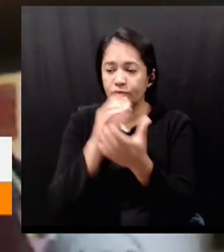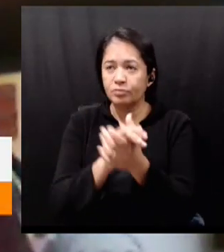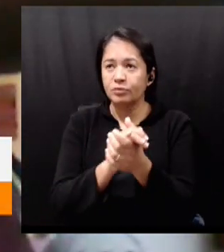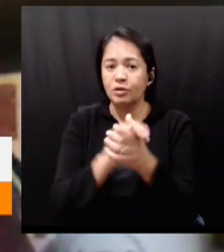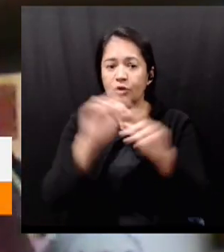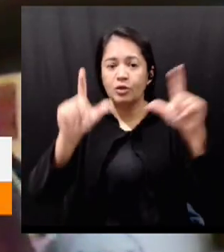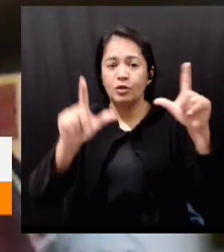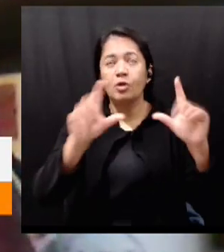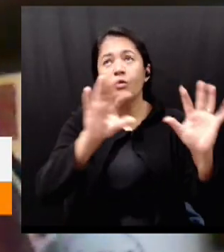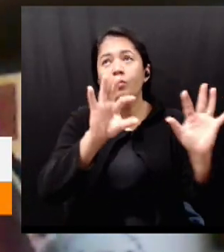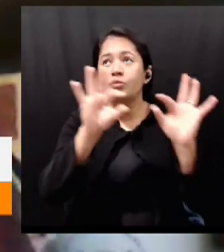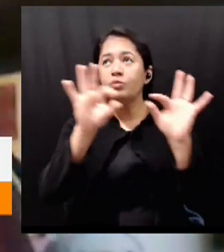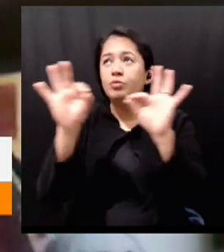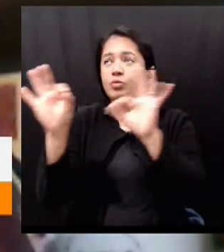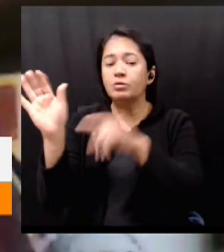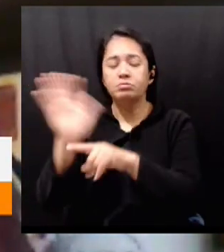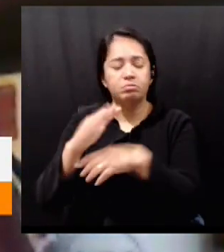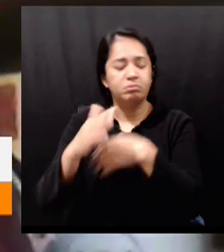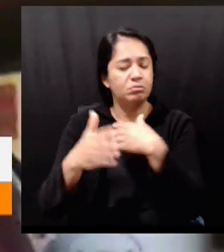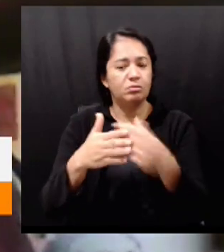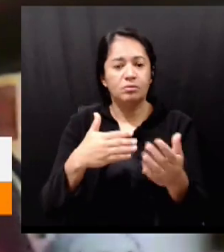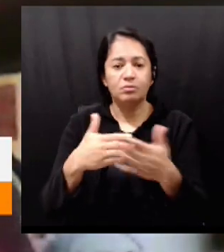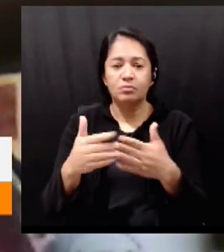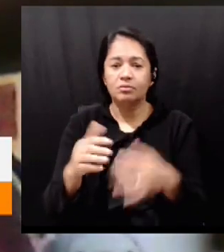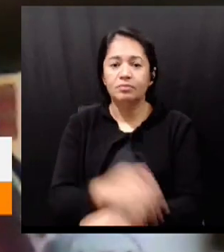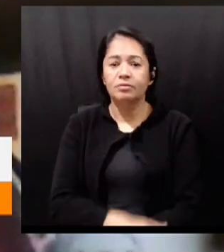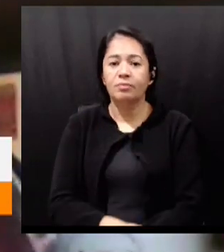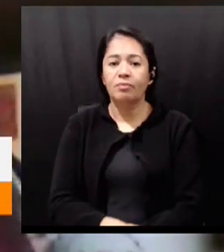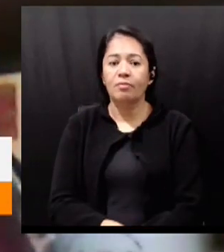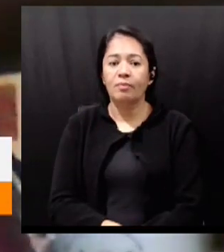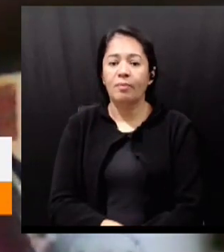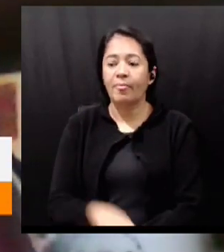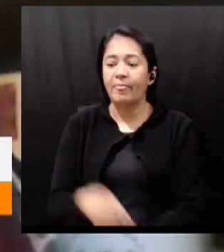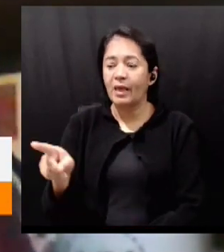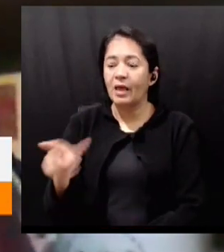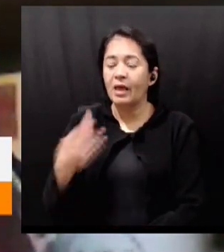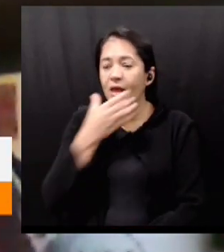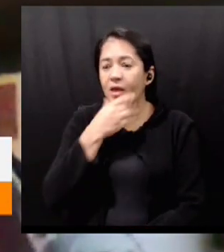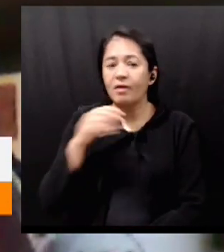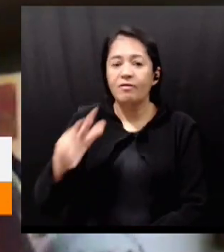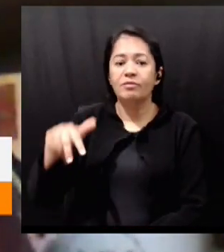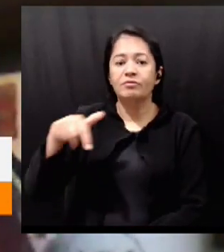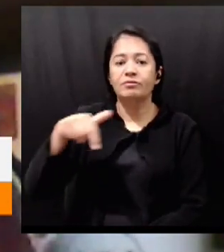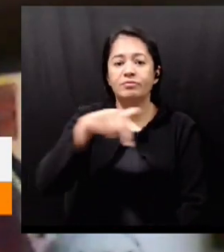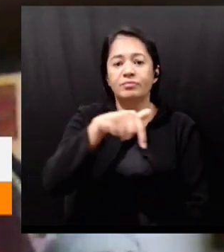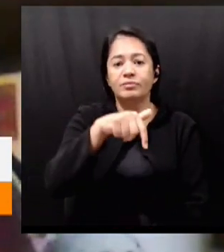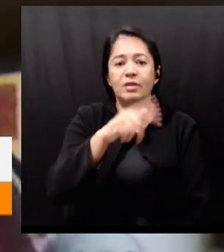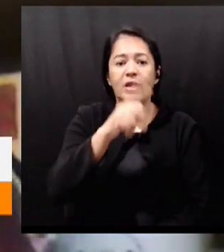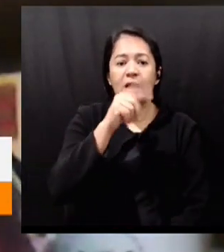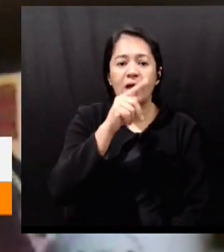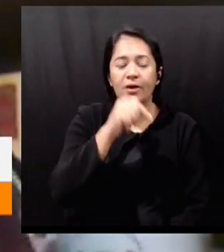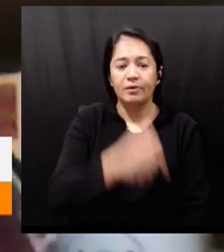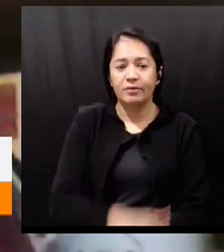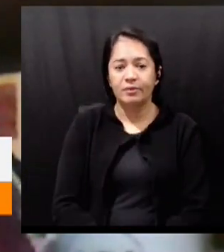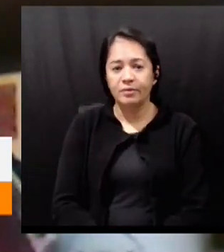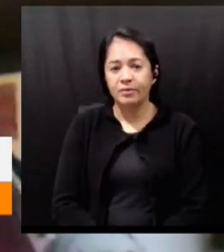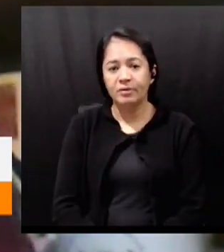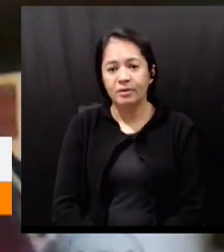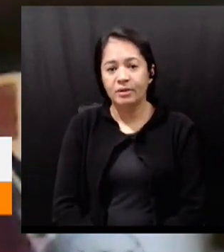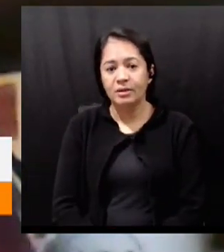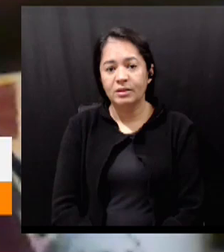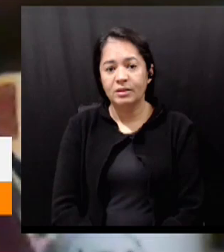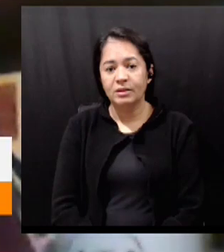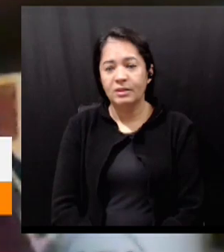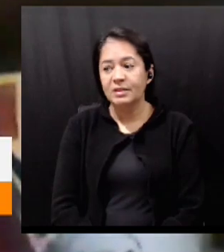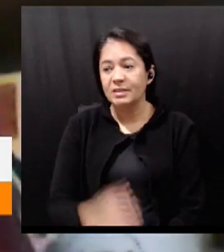seja, aí ele levanta, vai na cozinha tomar água. Se você falar para ele, eu também